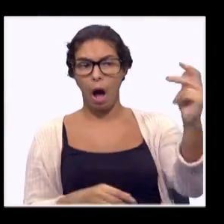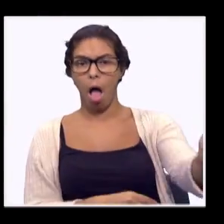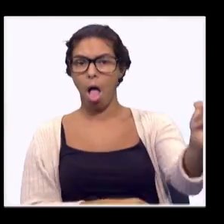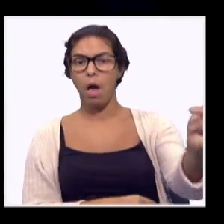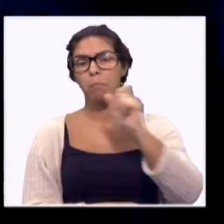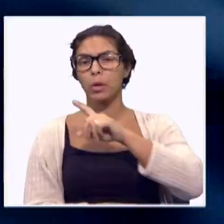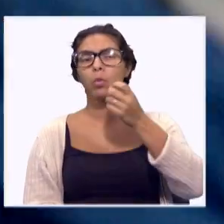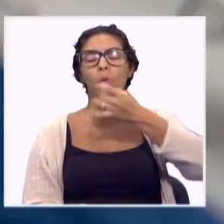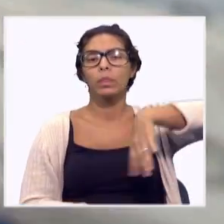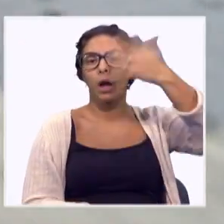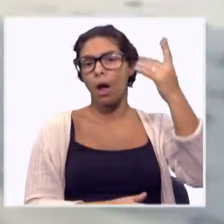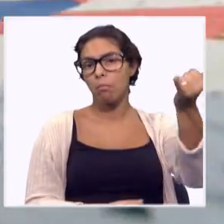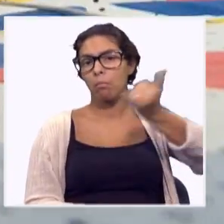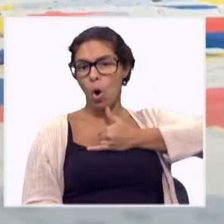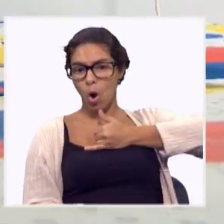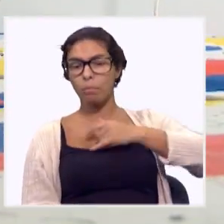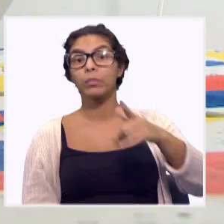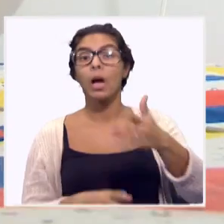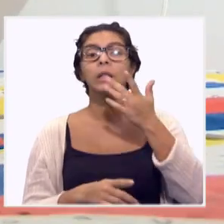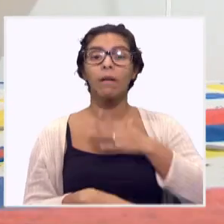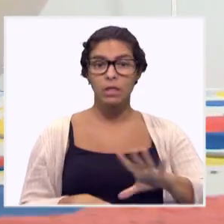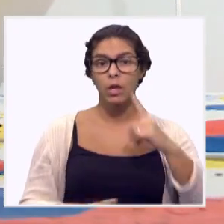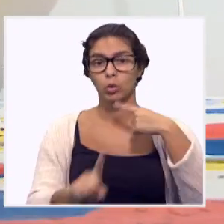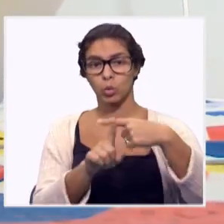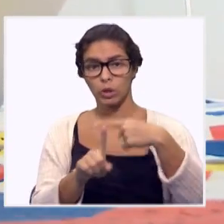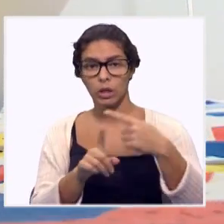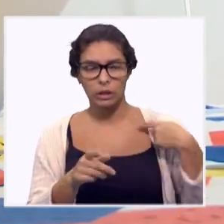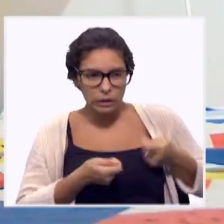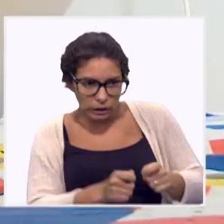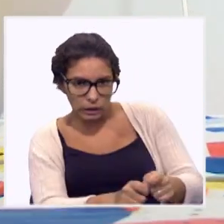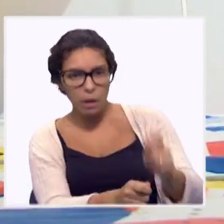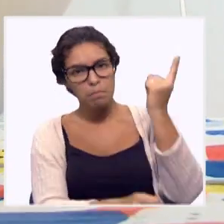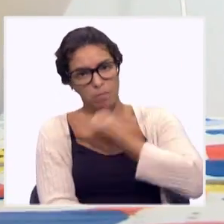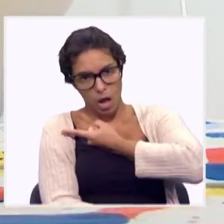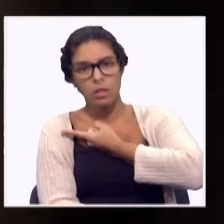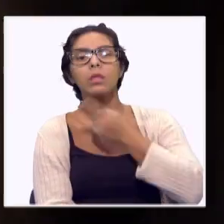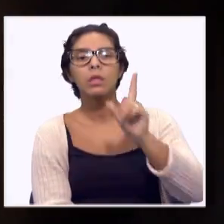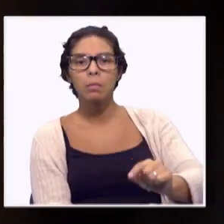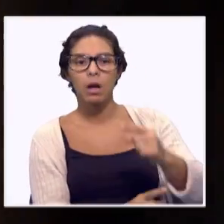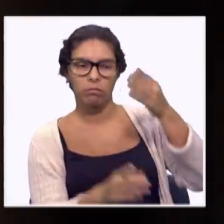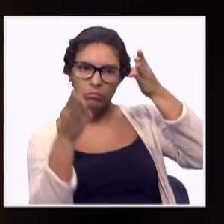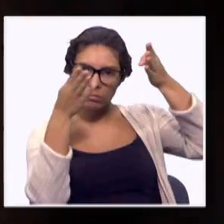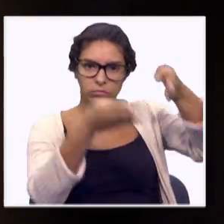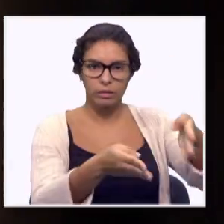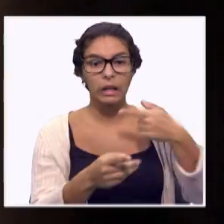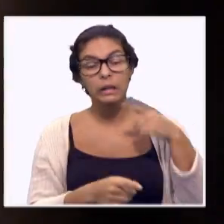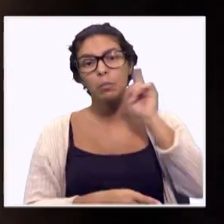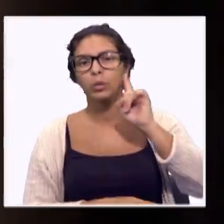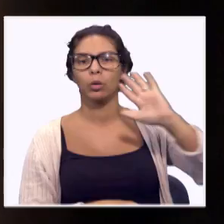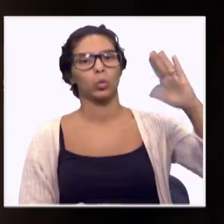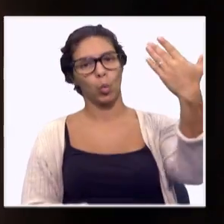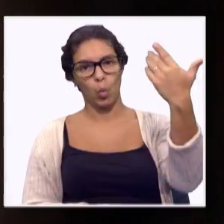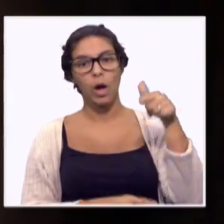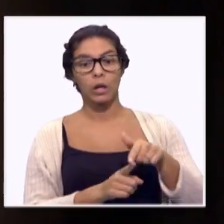perder. Para ser trabalhador independente e ter sucesso, é preciso ser persistente e ter foco. Estes critérios são